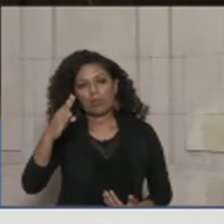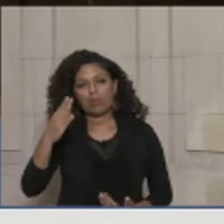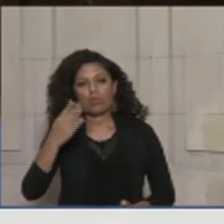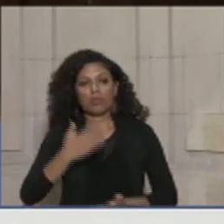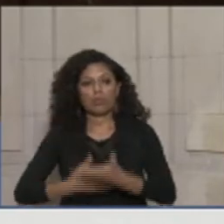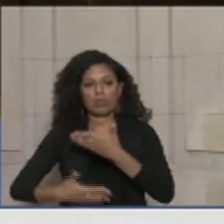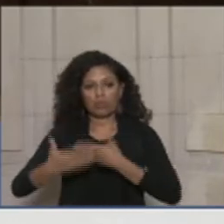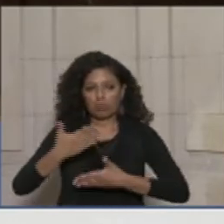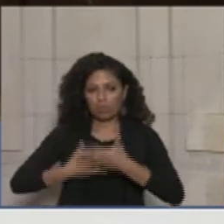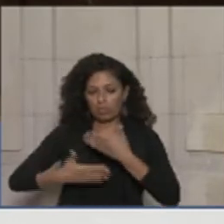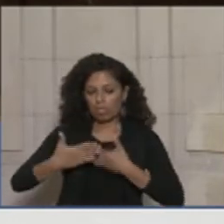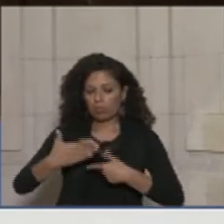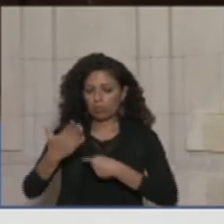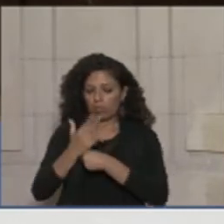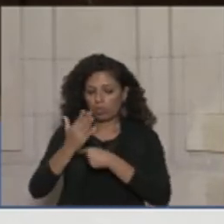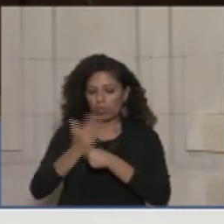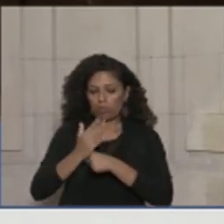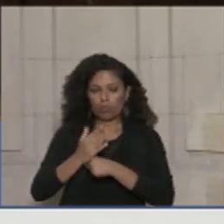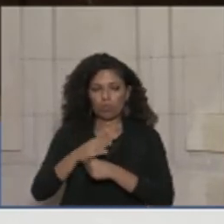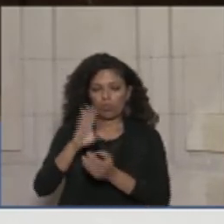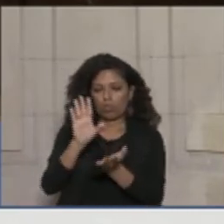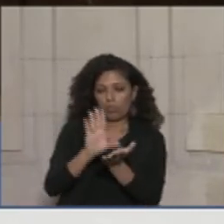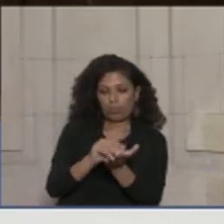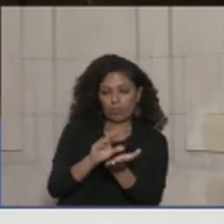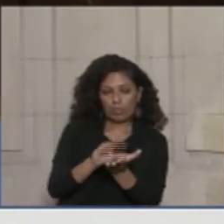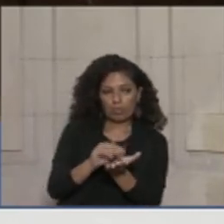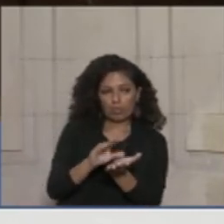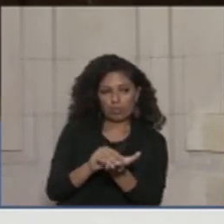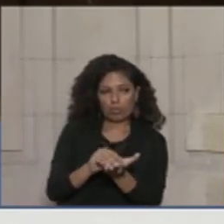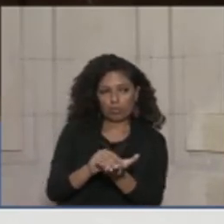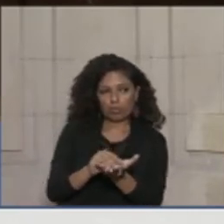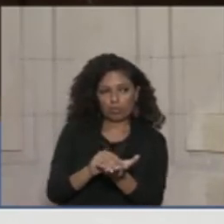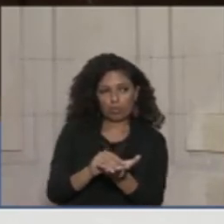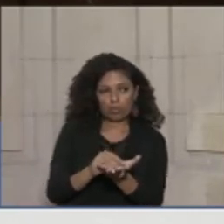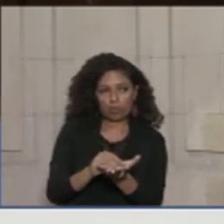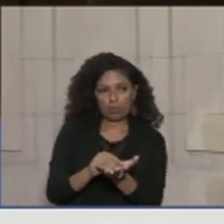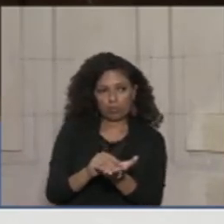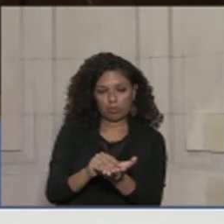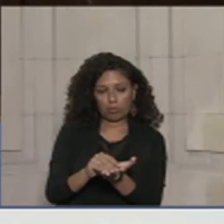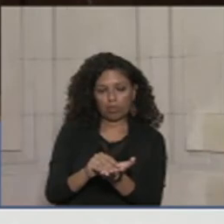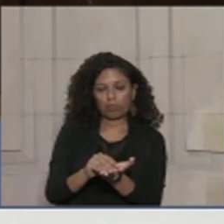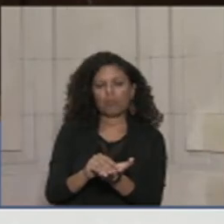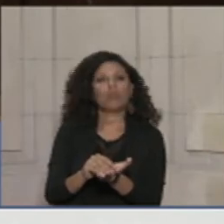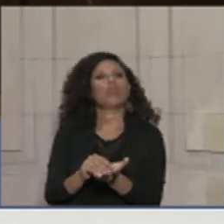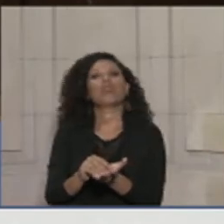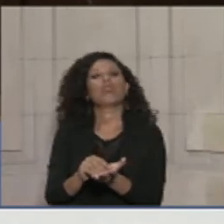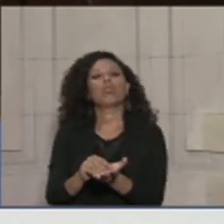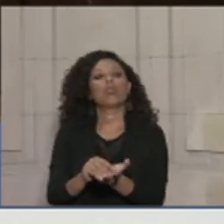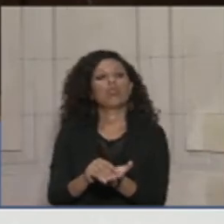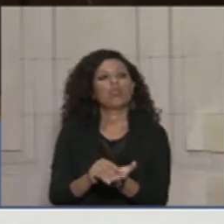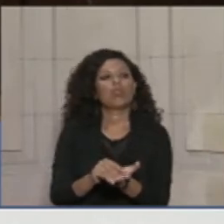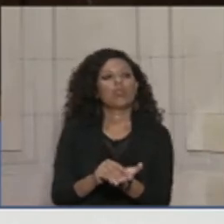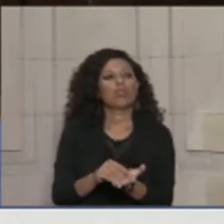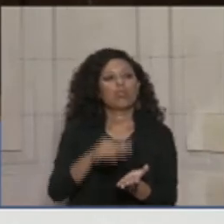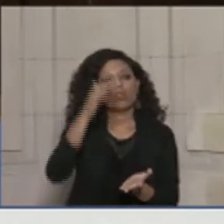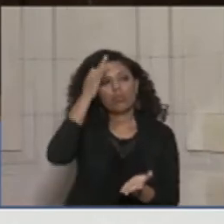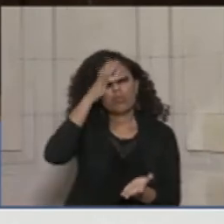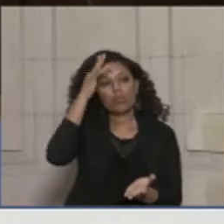nas pautas que herdei do meu líder político, o senador Flávio Bolsonaro, de